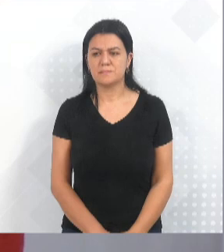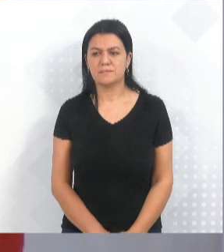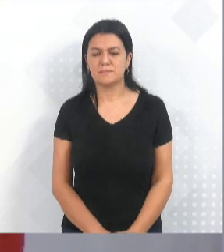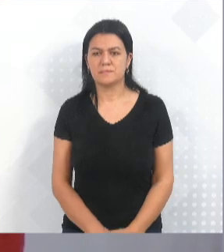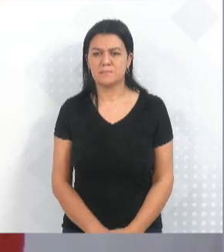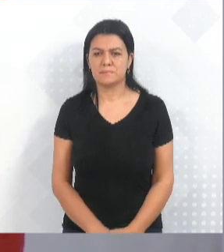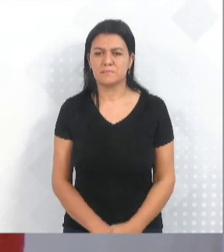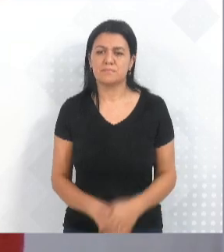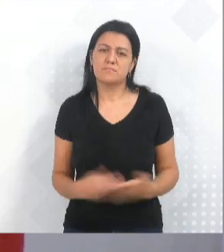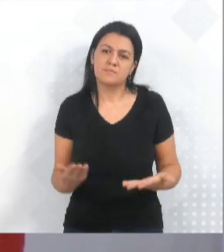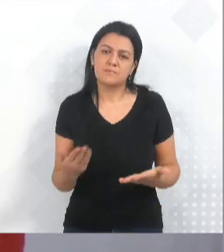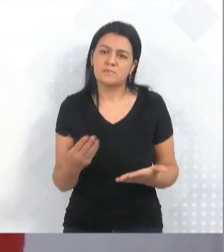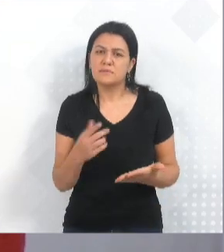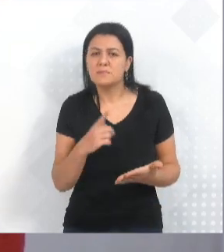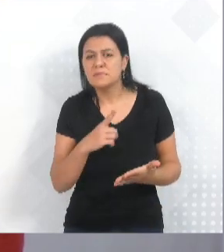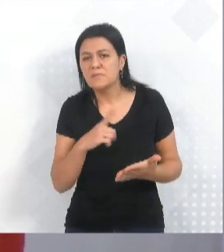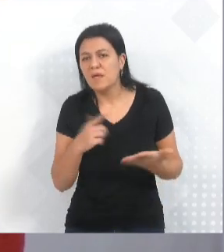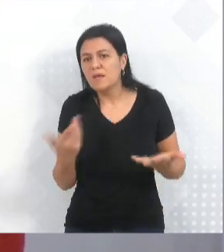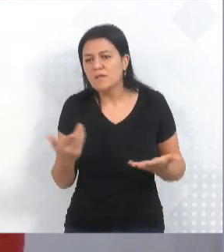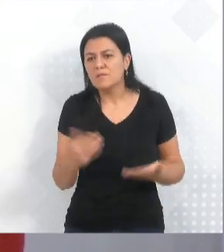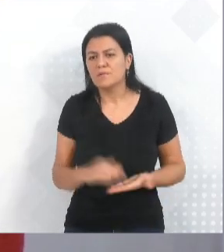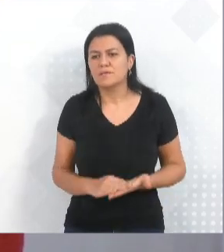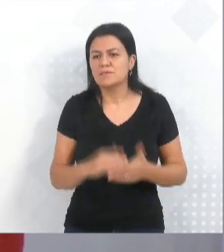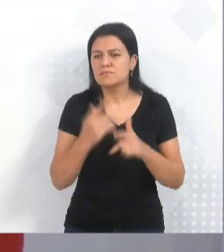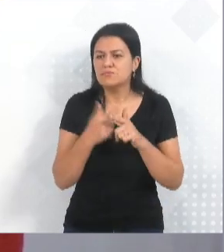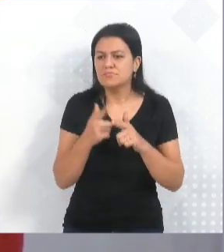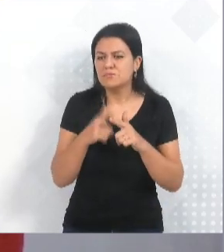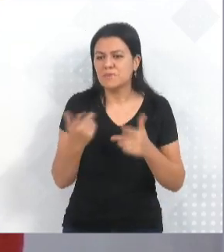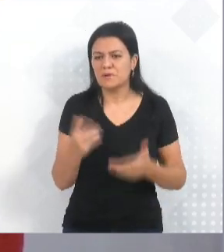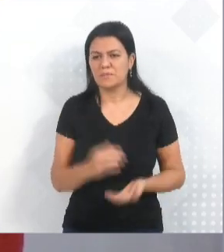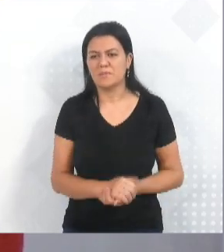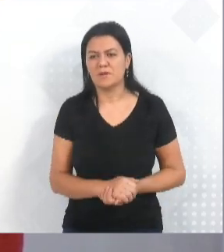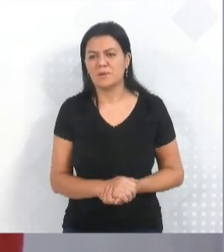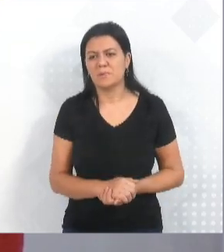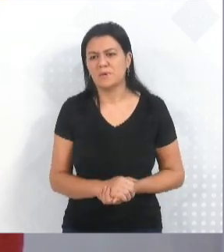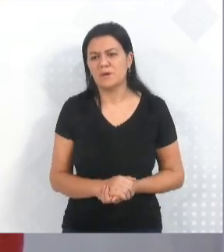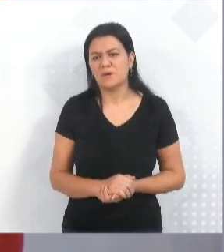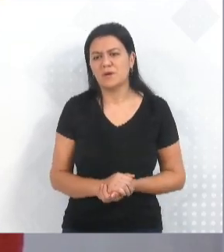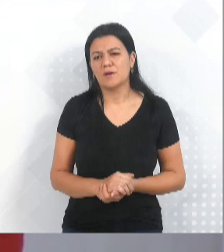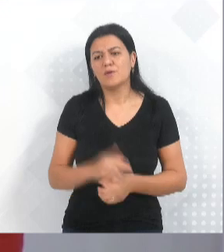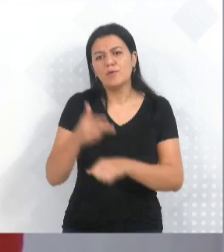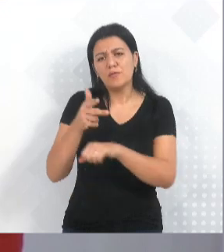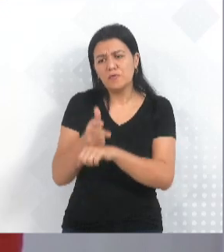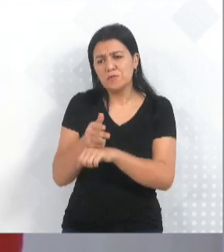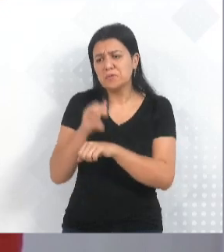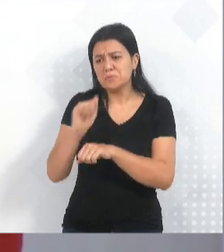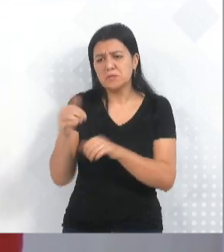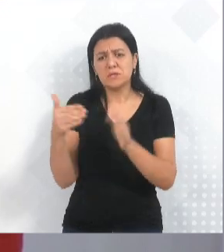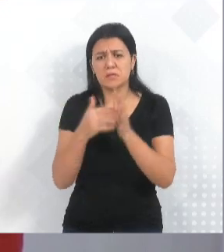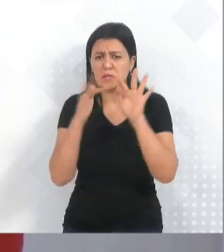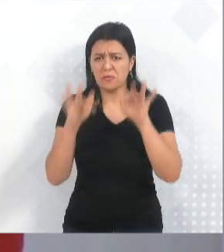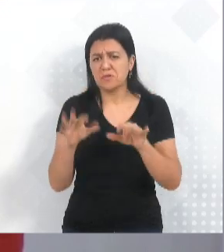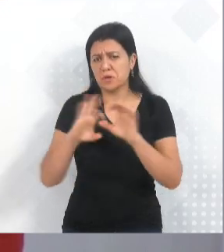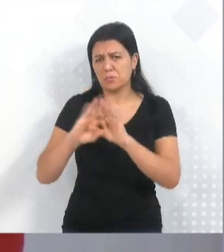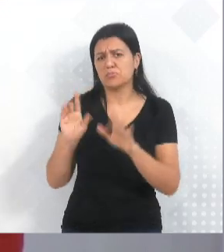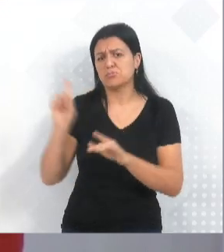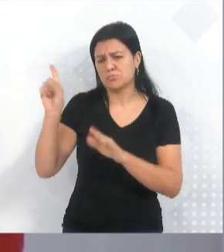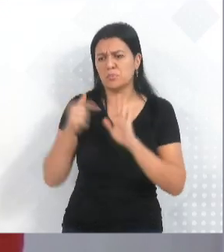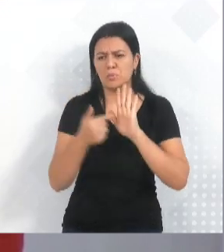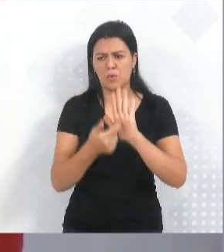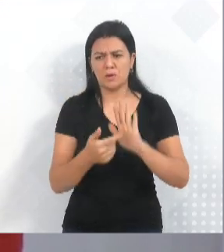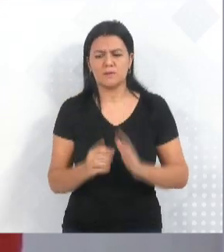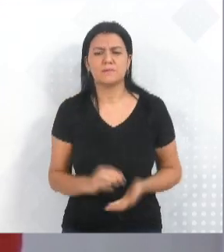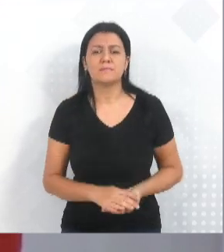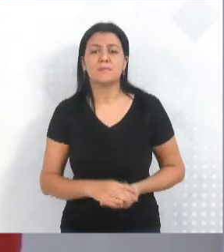Bom, tivemos alguns problemas com o nosso vídeo, se der no finalzinho a gente solta ele. No